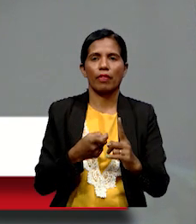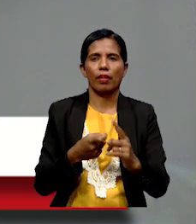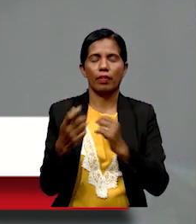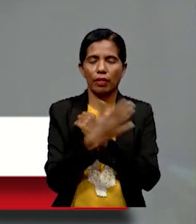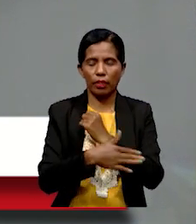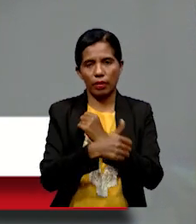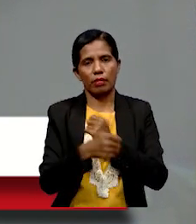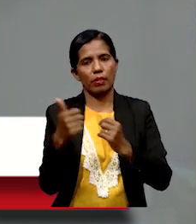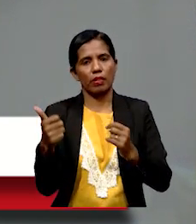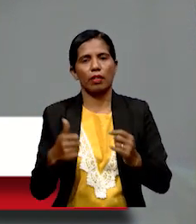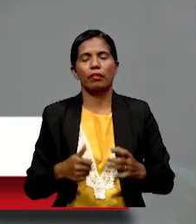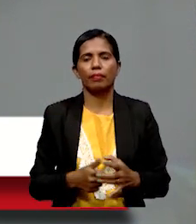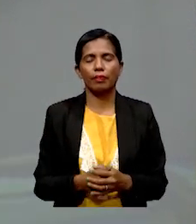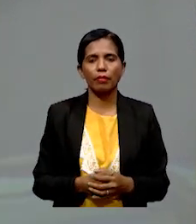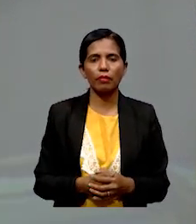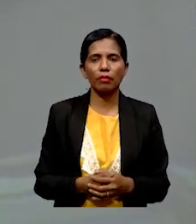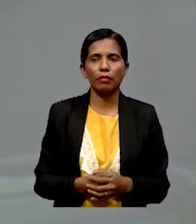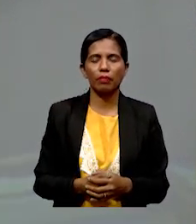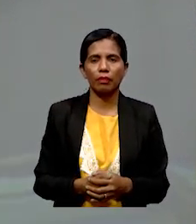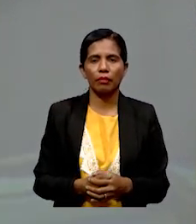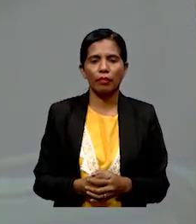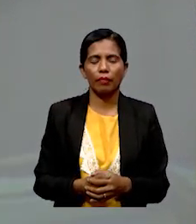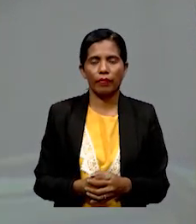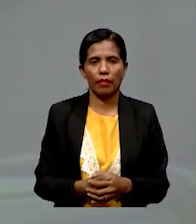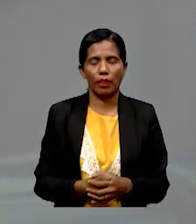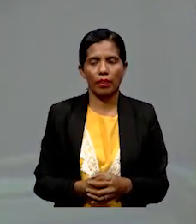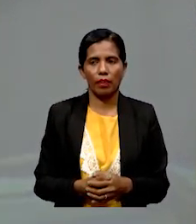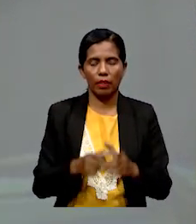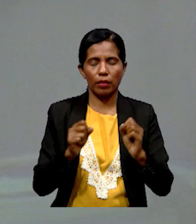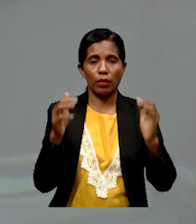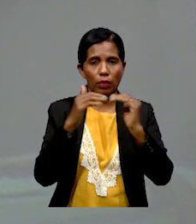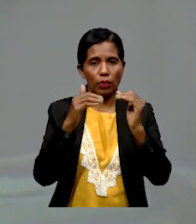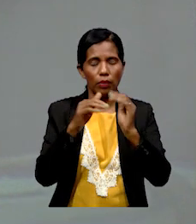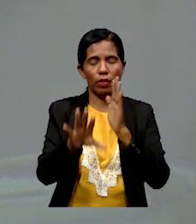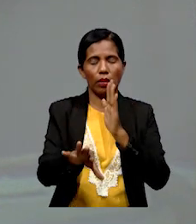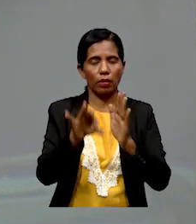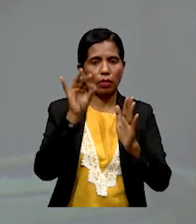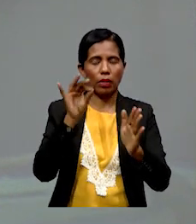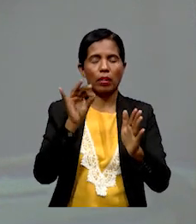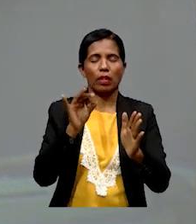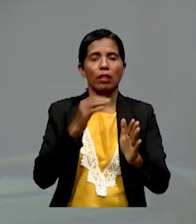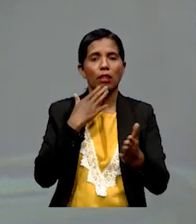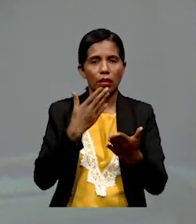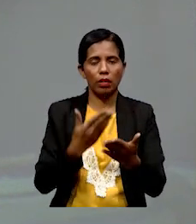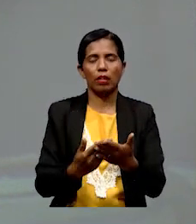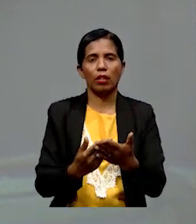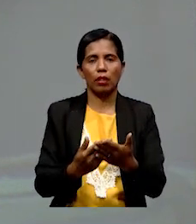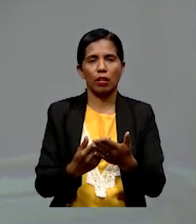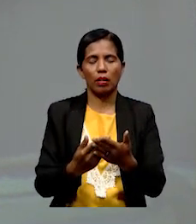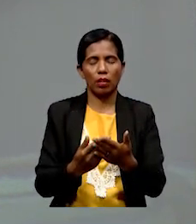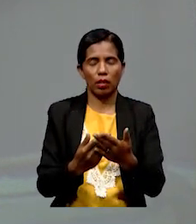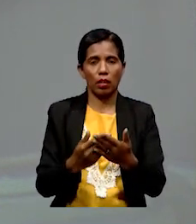Sira, ba diálogo, a tu retam solução. Política para conflito,